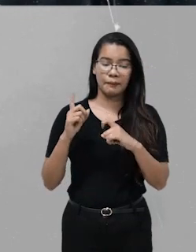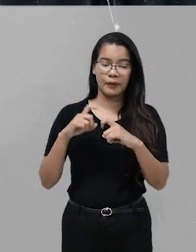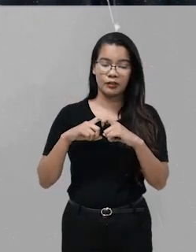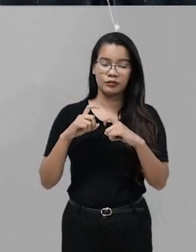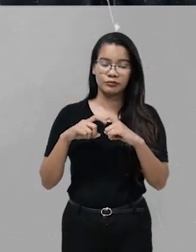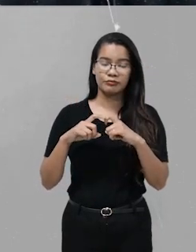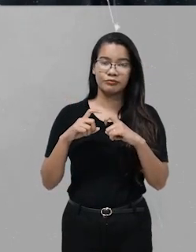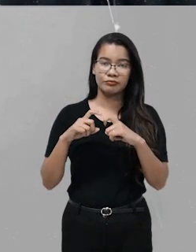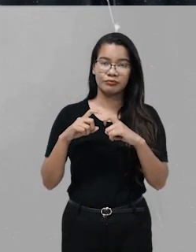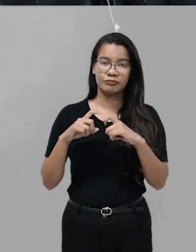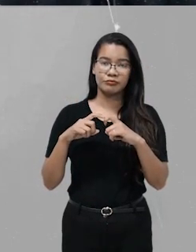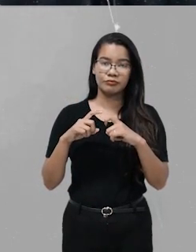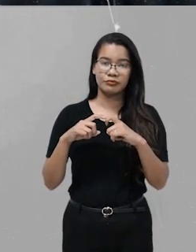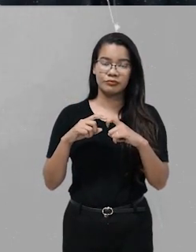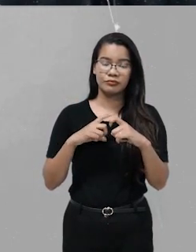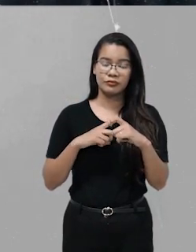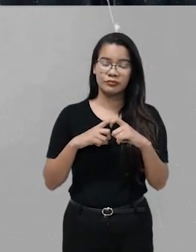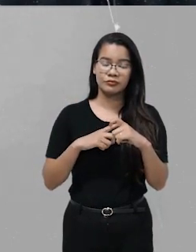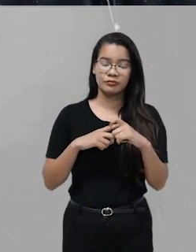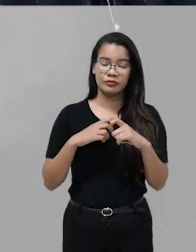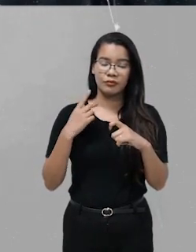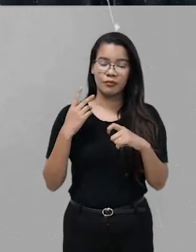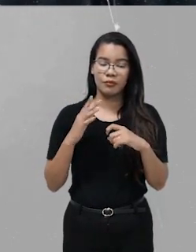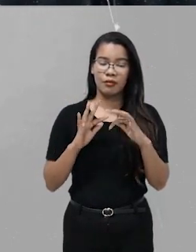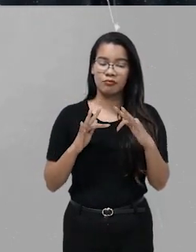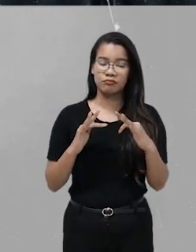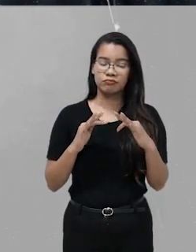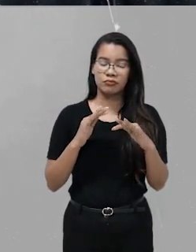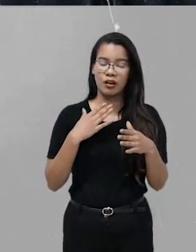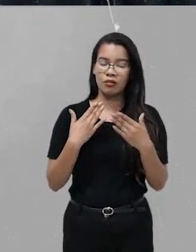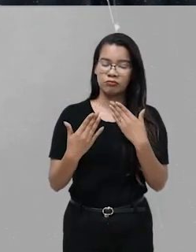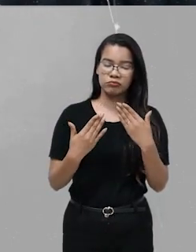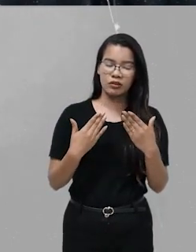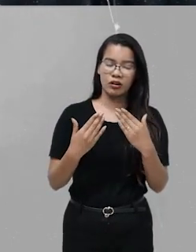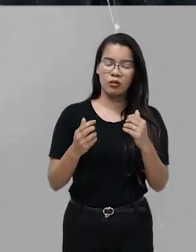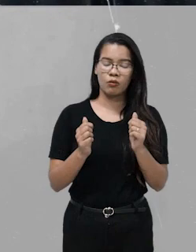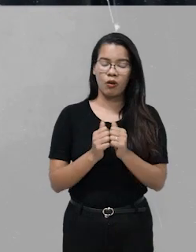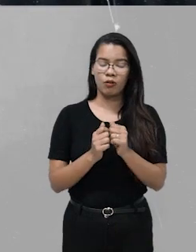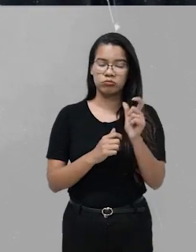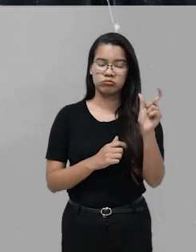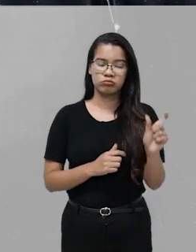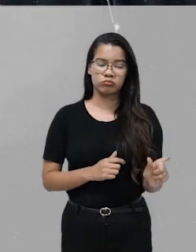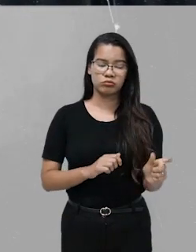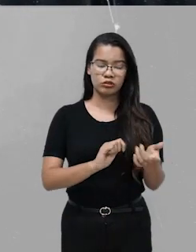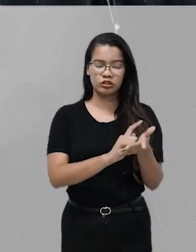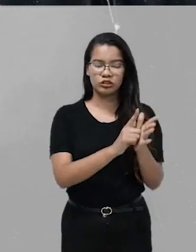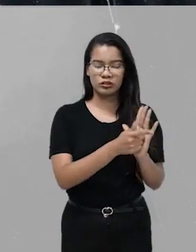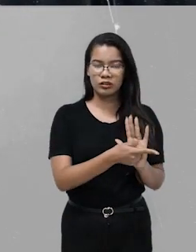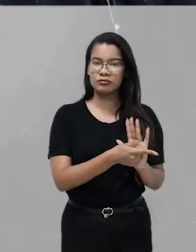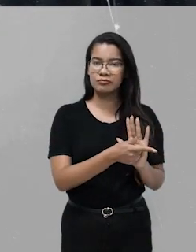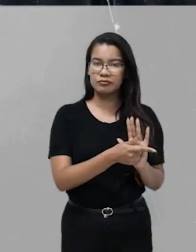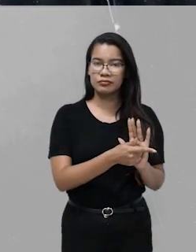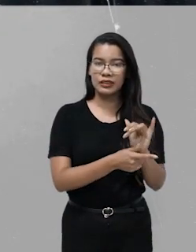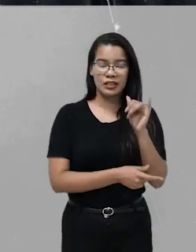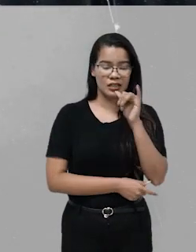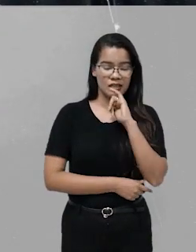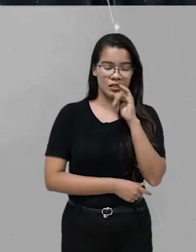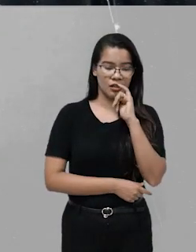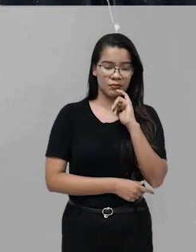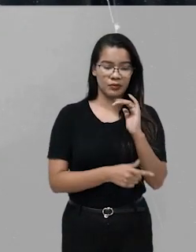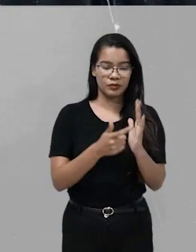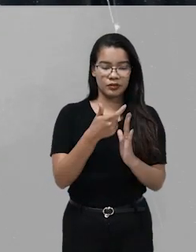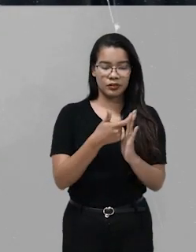tem uma habilidade, tem uma familiaridade com um determinado tipo de gênero. Por exemplo,